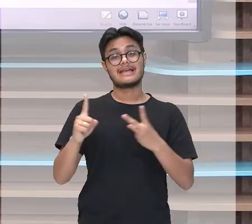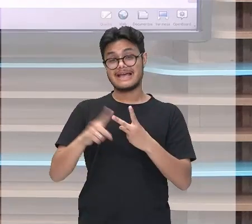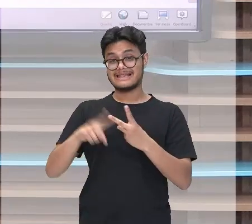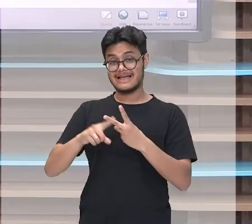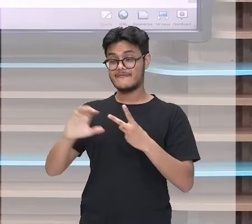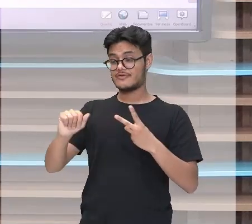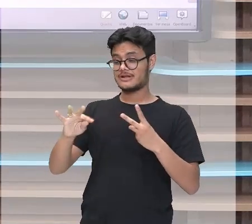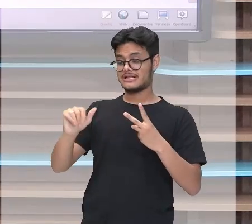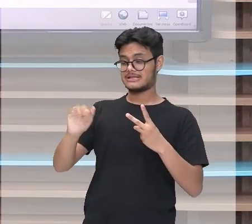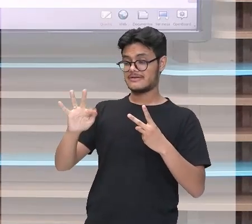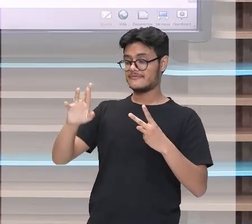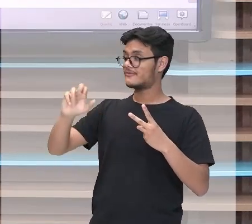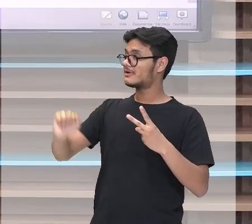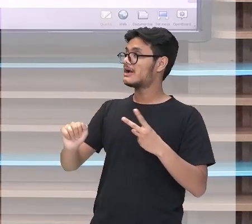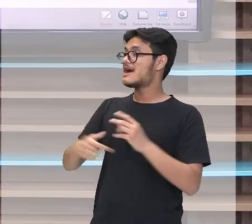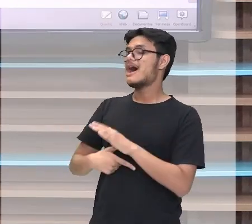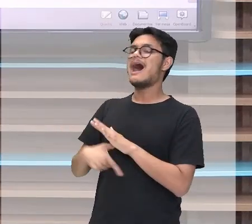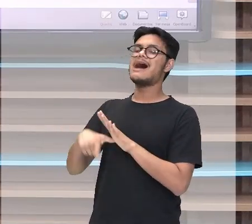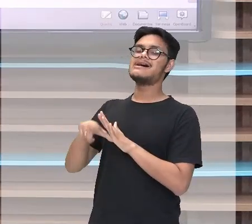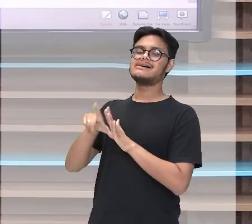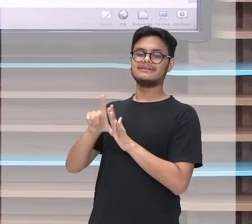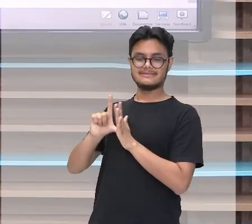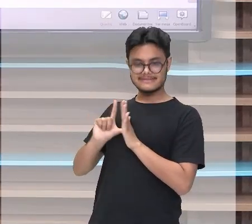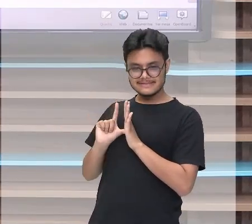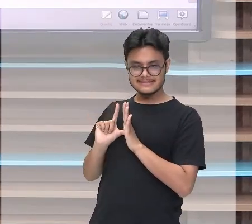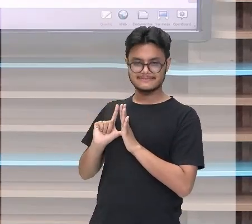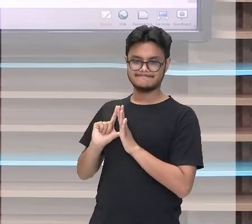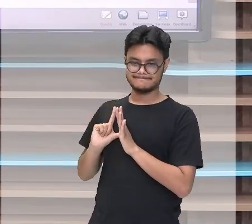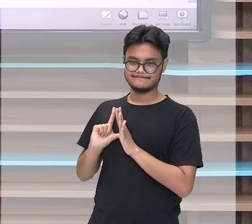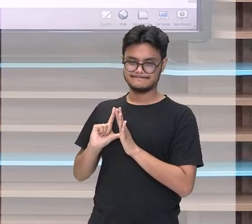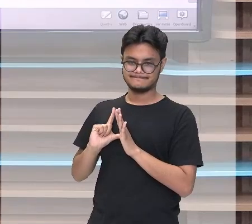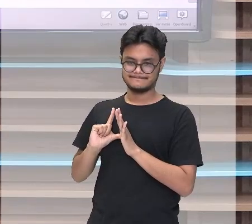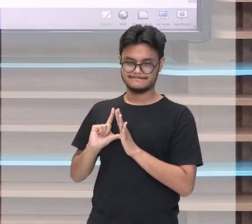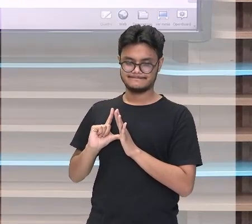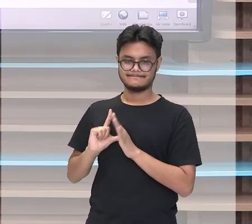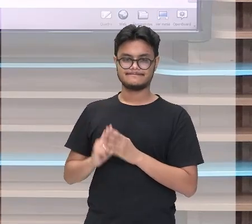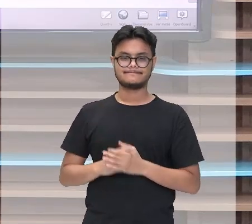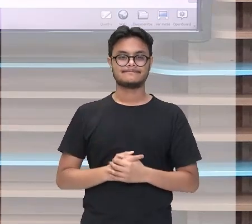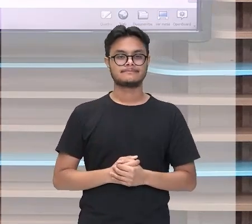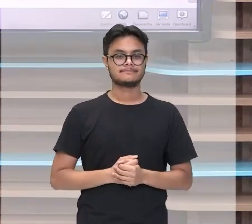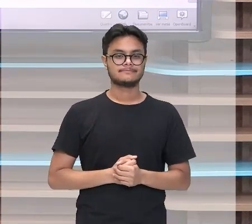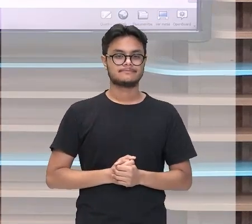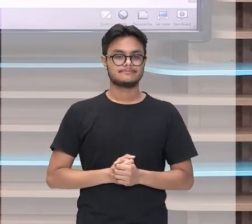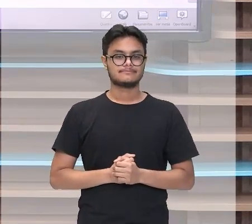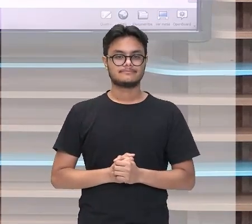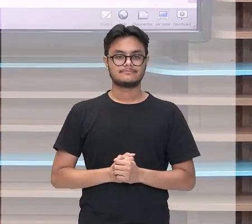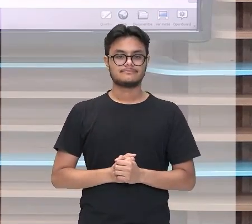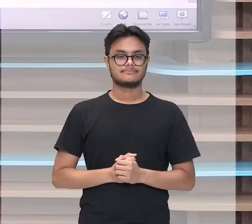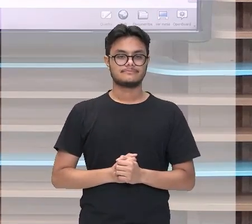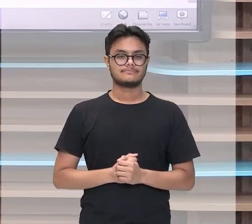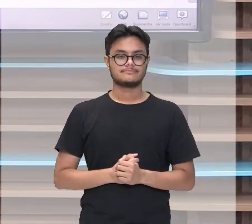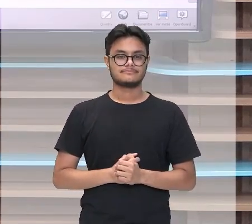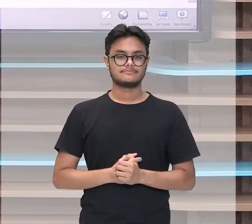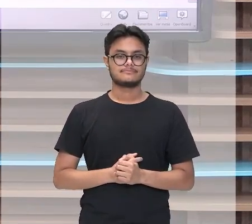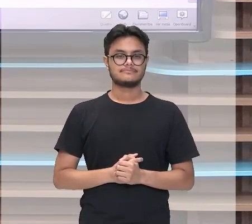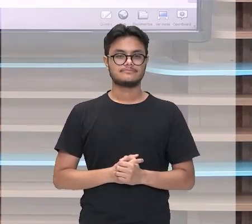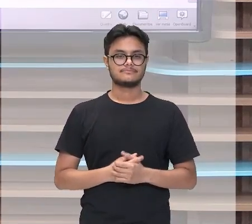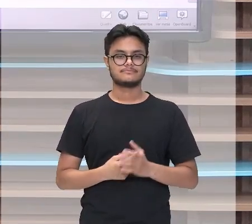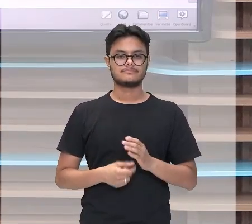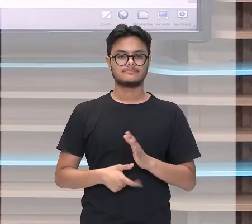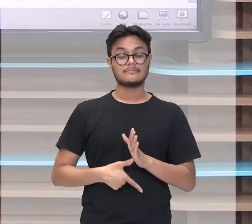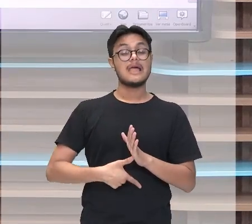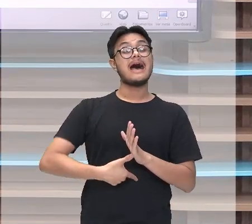tá? Então, primeiro apareceu o termo e depois apareceu o pronome que faz referência a ele. A catáfora é o inverso.